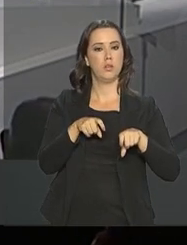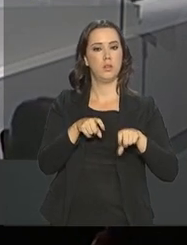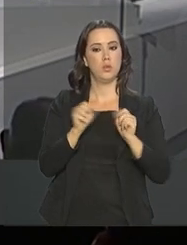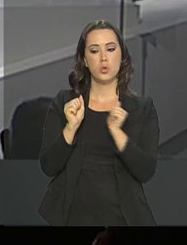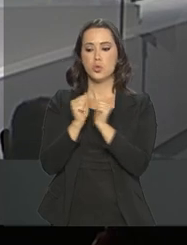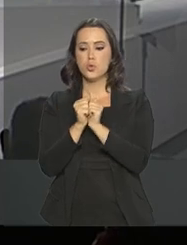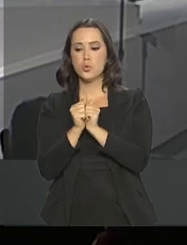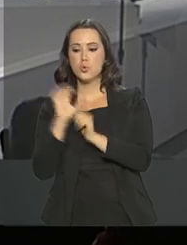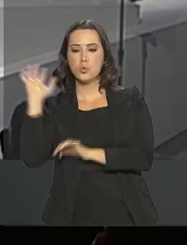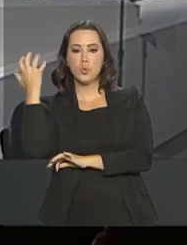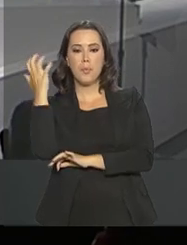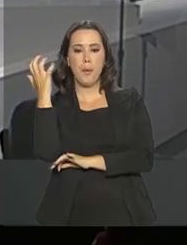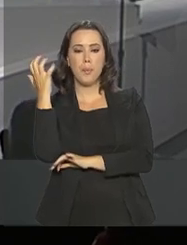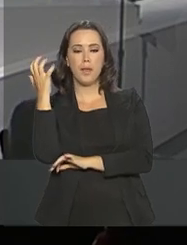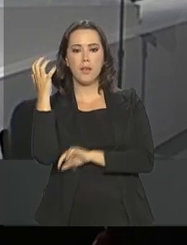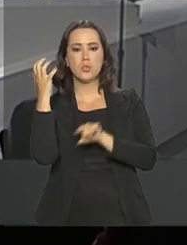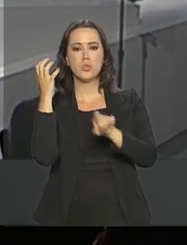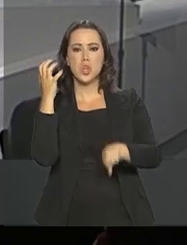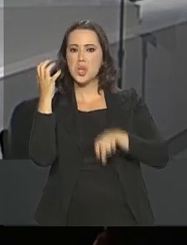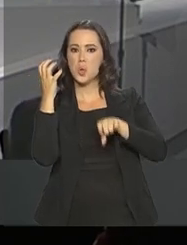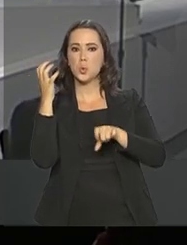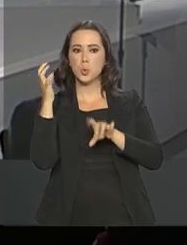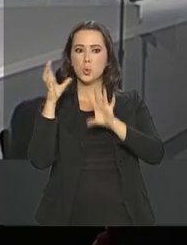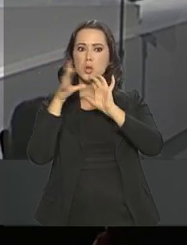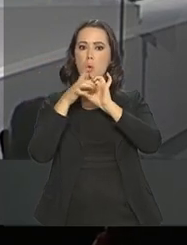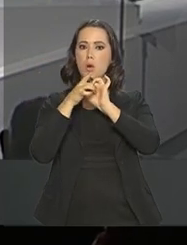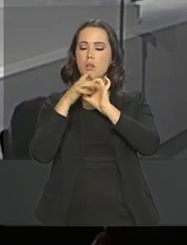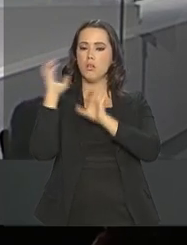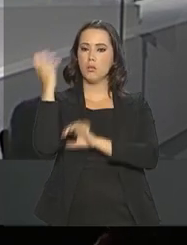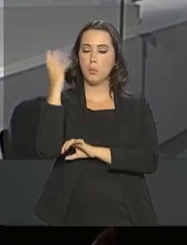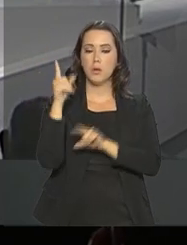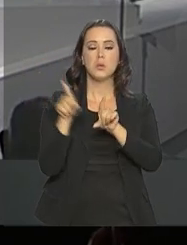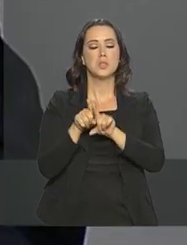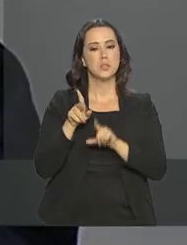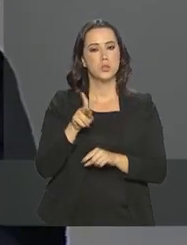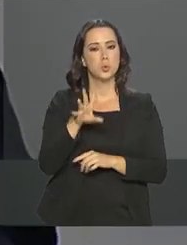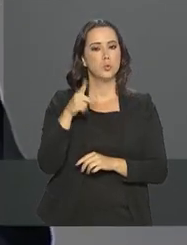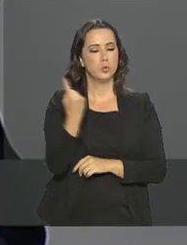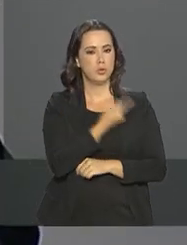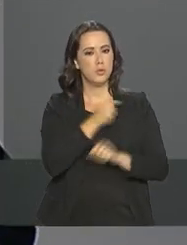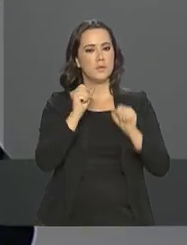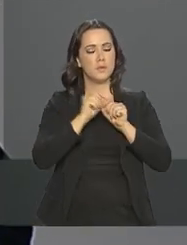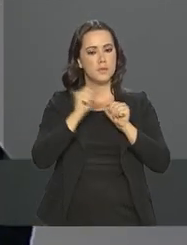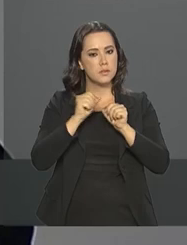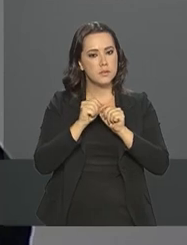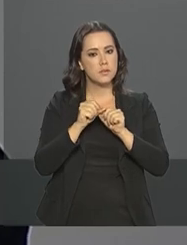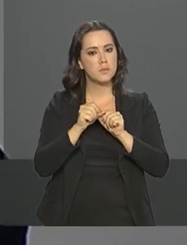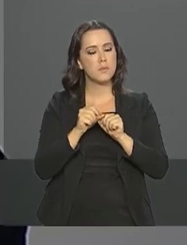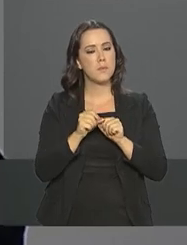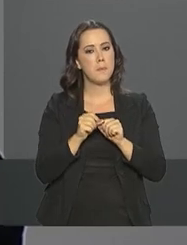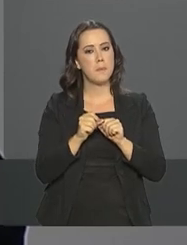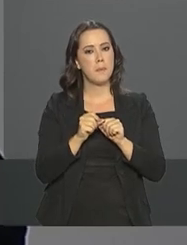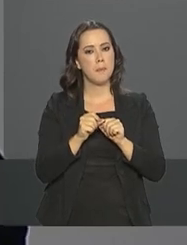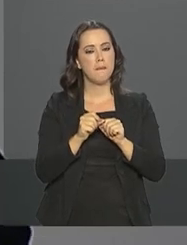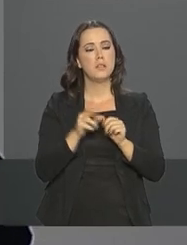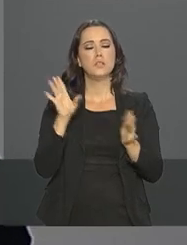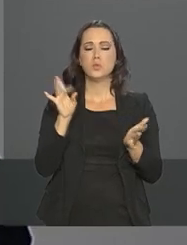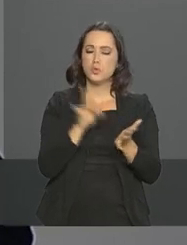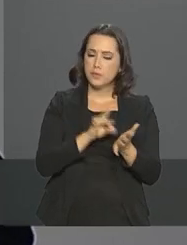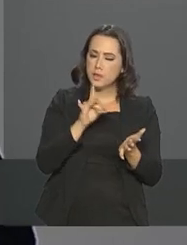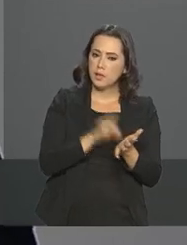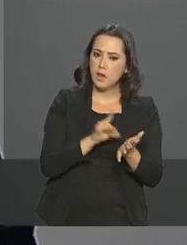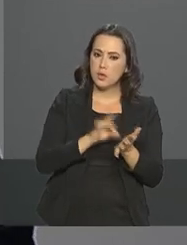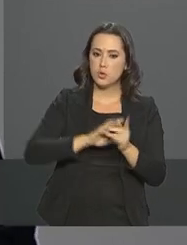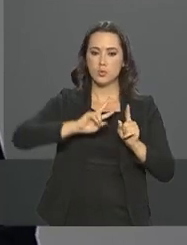com o setor do meio ambiente tudo que nós fizemos embora tivéssemos praticamente praticamente não verdadeiramente